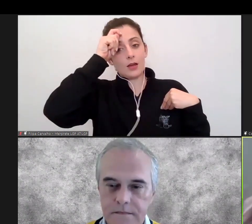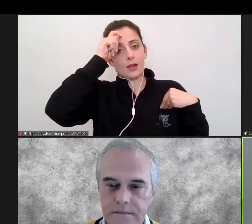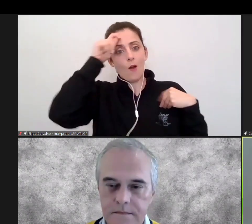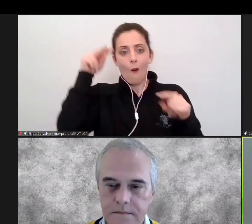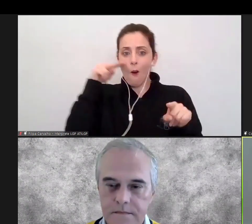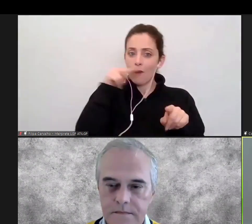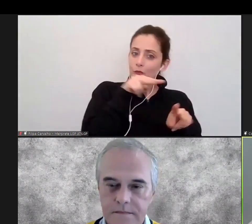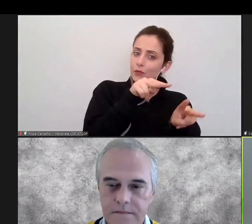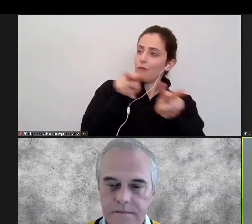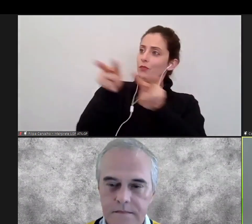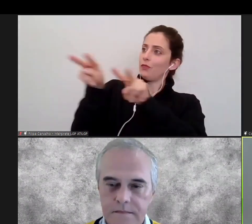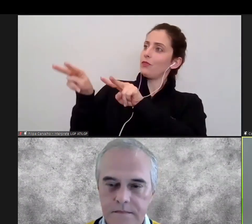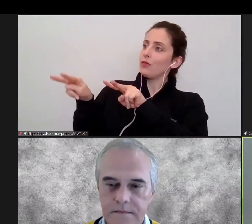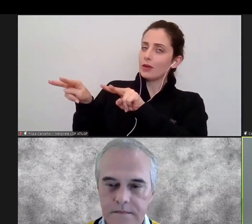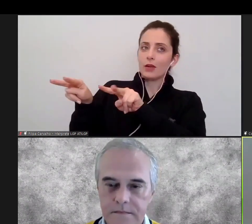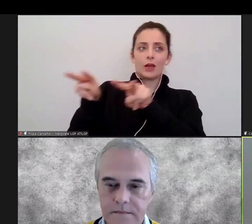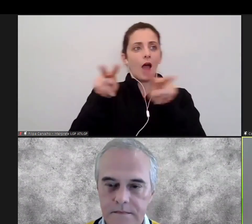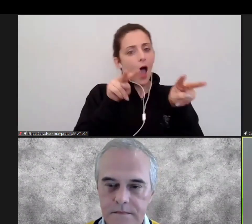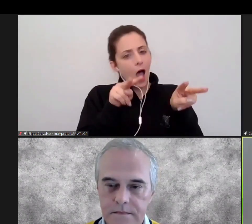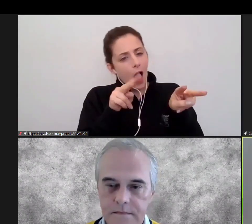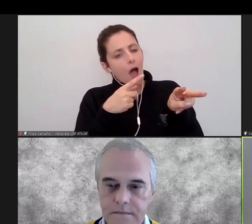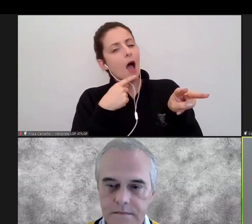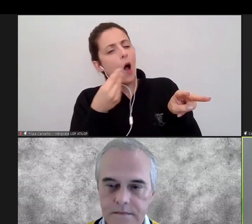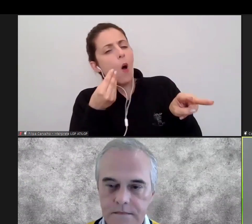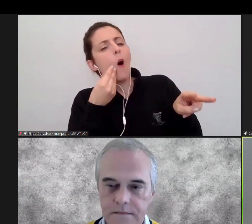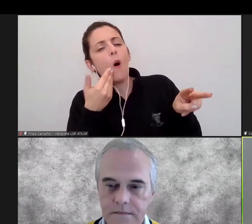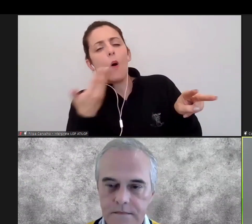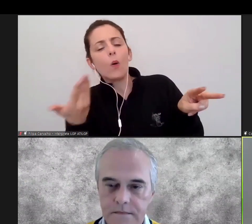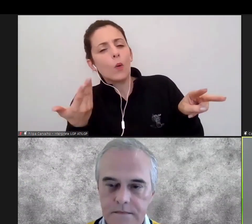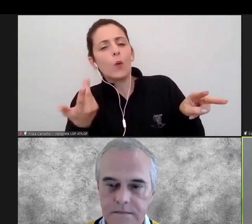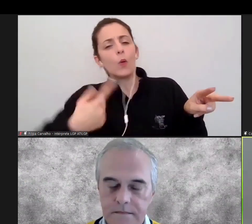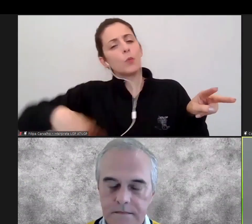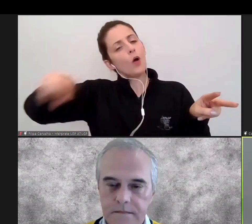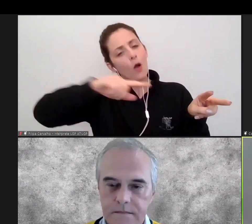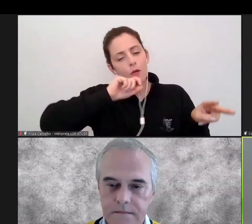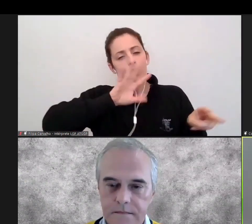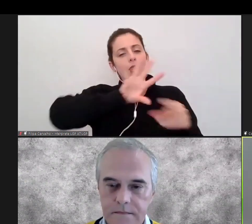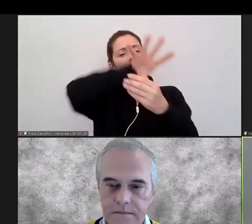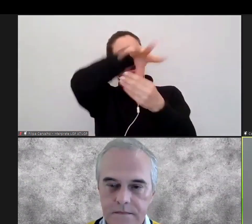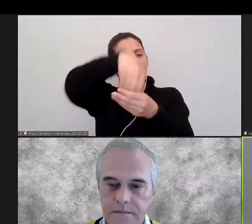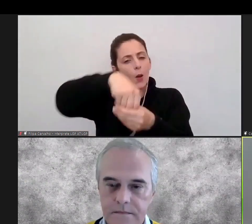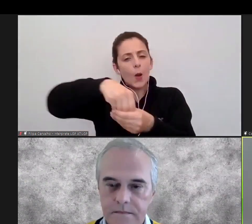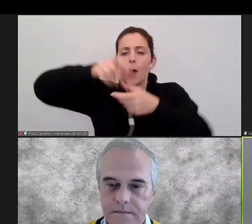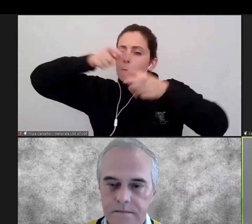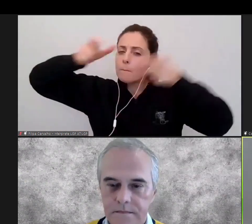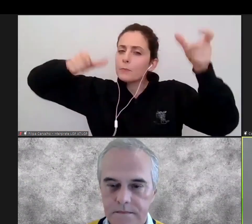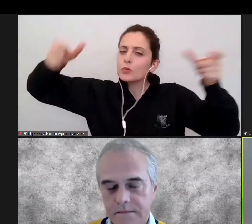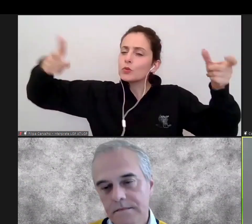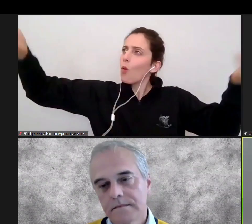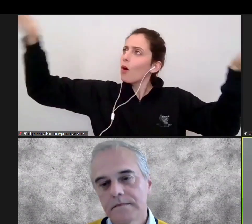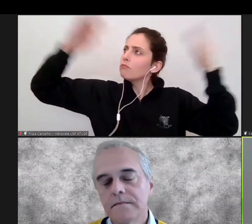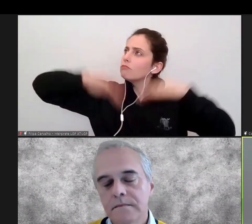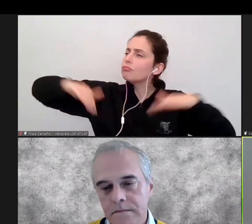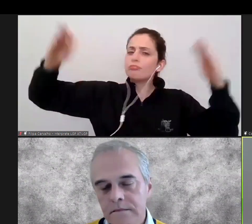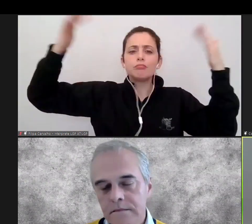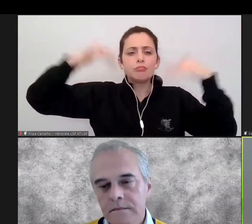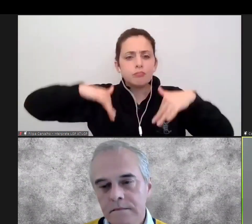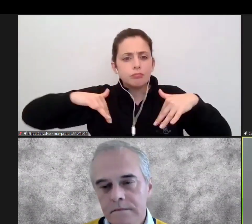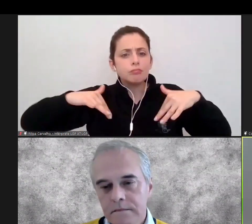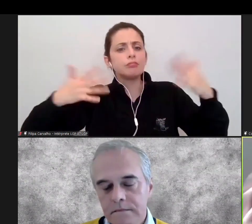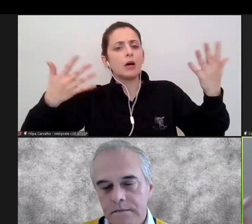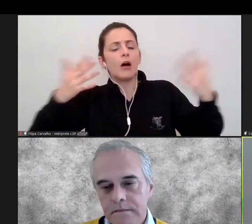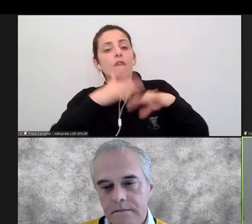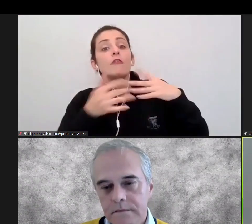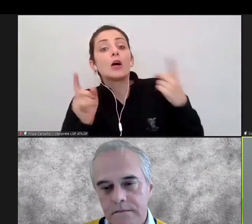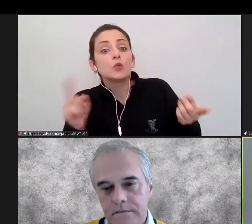e observar e perceber de que forma, não é, e o que é que estas pessoas são, o que é que elas fazem, como é que fazem, e não olharmos